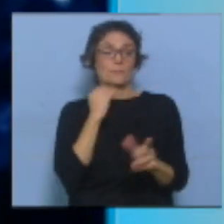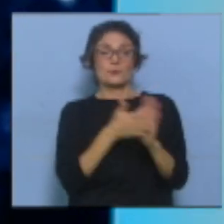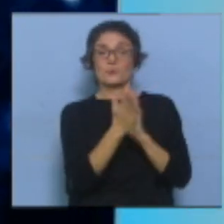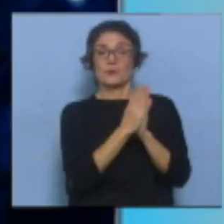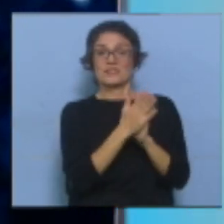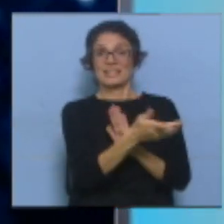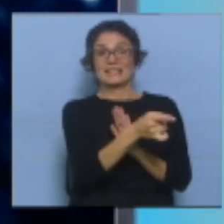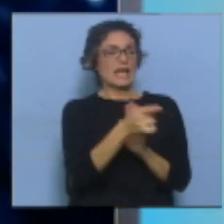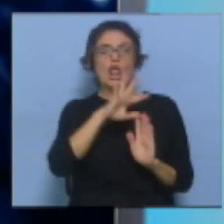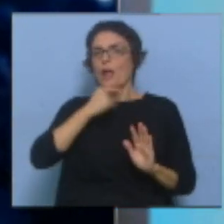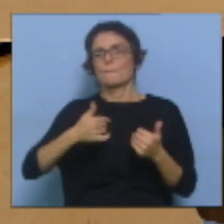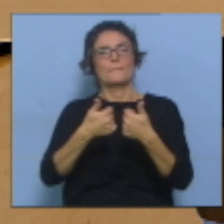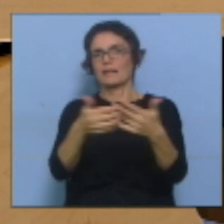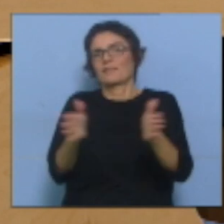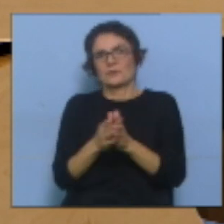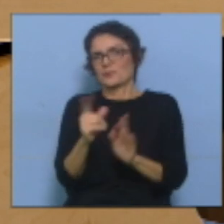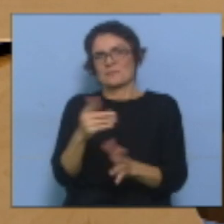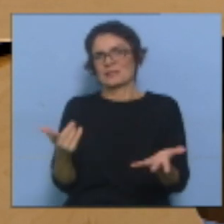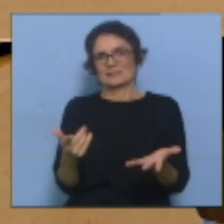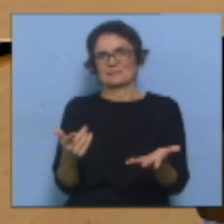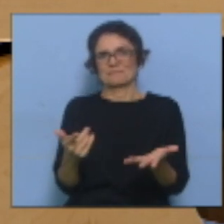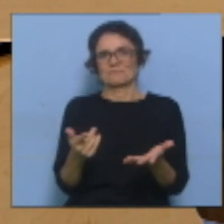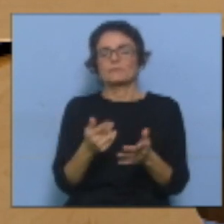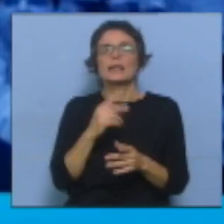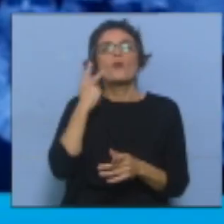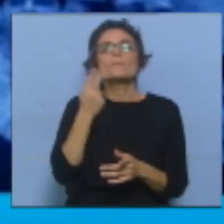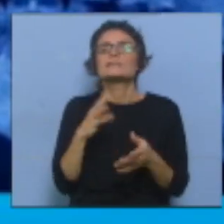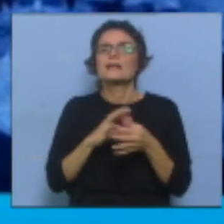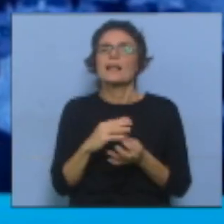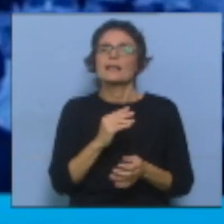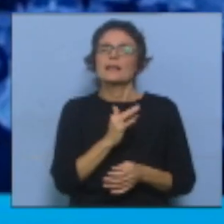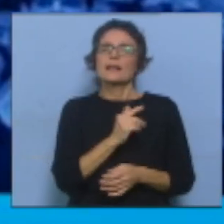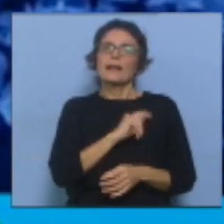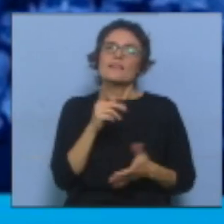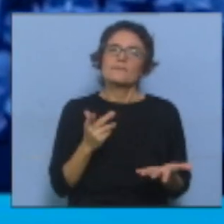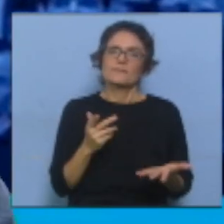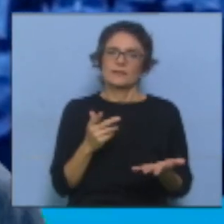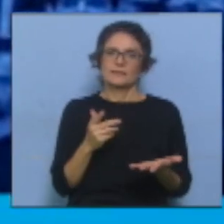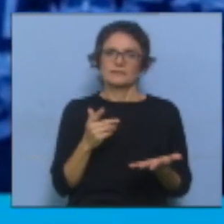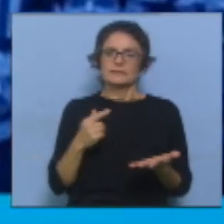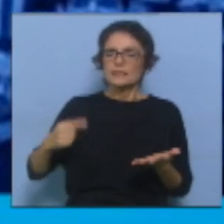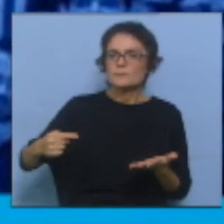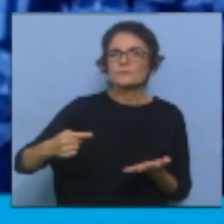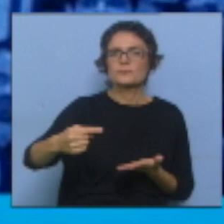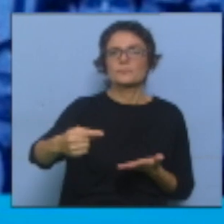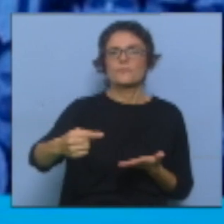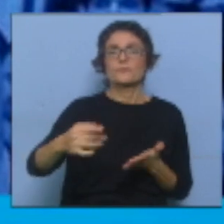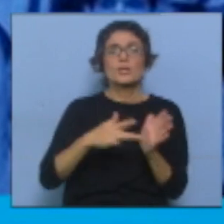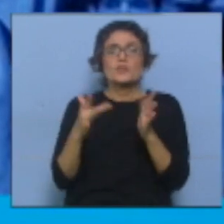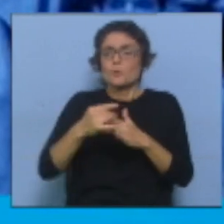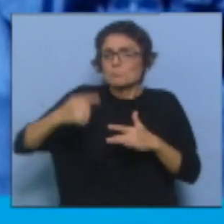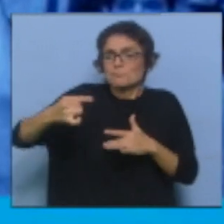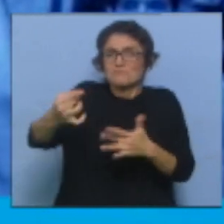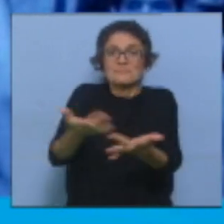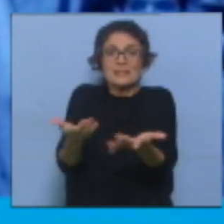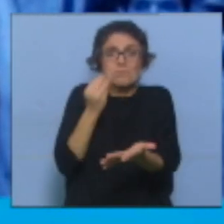padres. Mas esta ligação, porque a vida de fé, como falava, a vida de fé acontece no dia a dia, não é uma coisa extraordinária, mas Jesus está connosco no dia a dia e